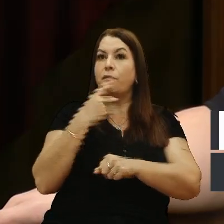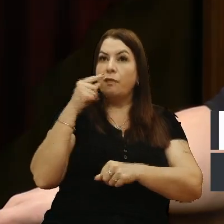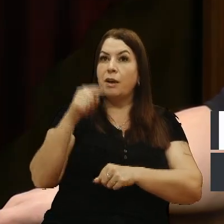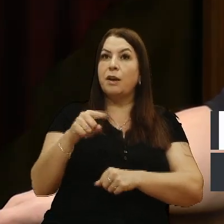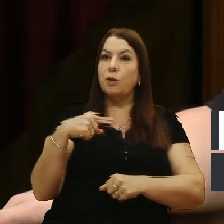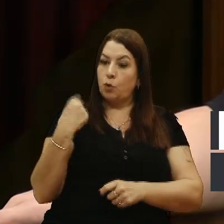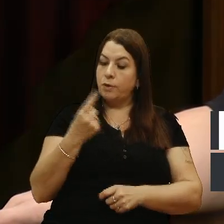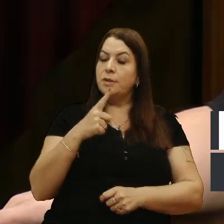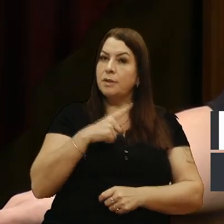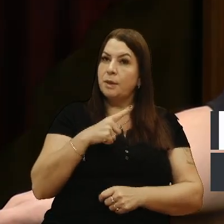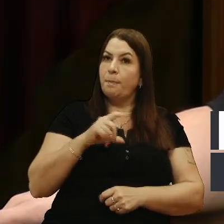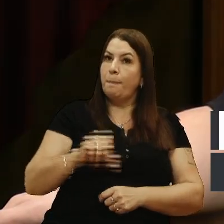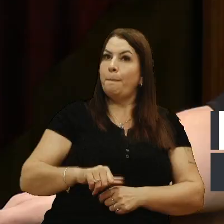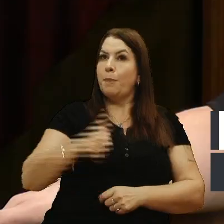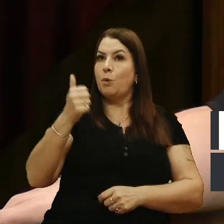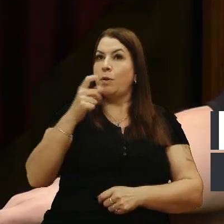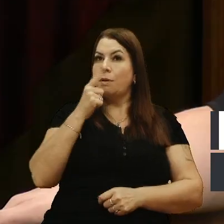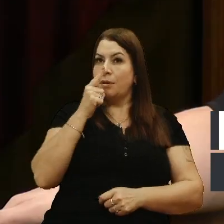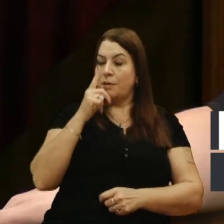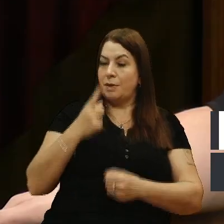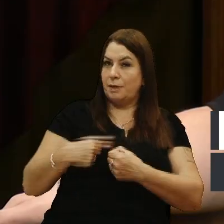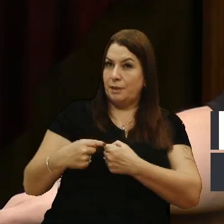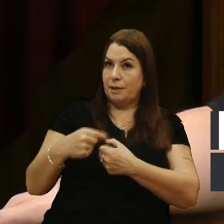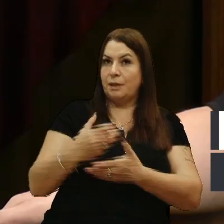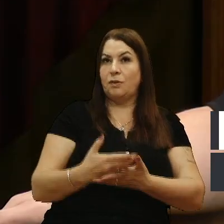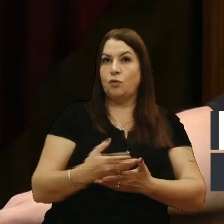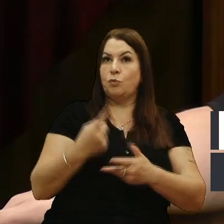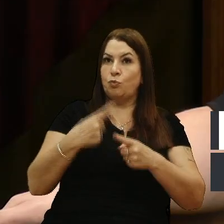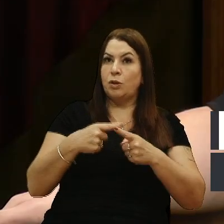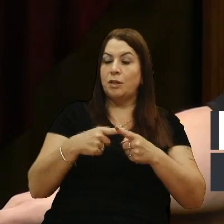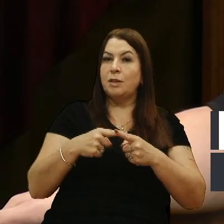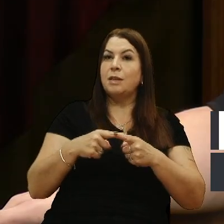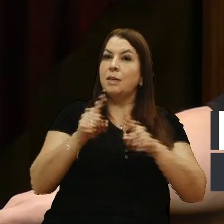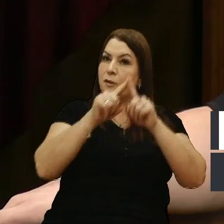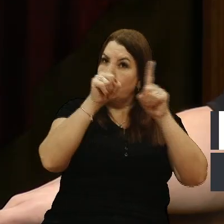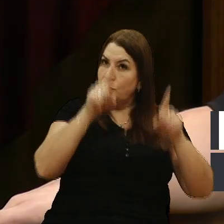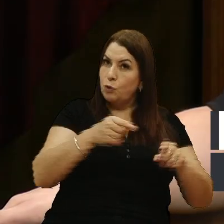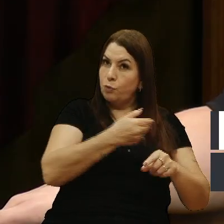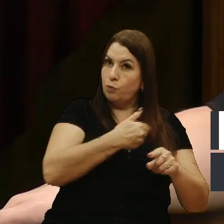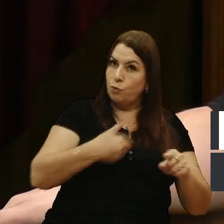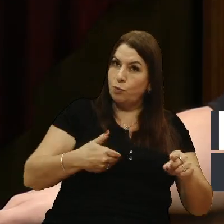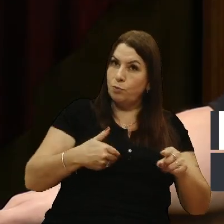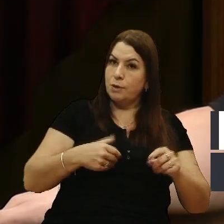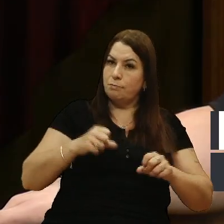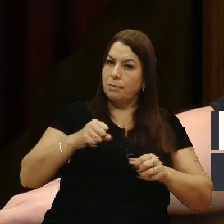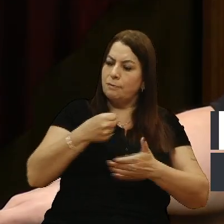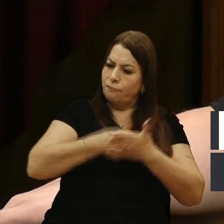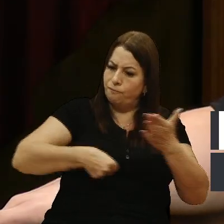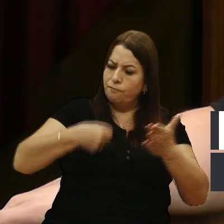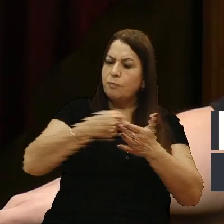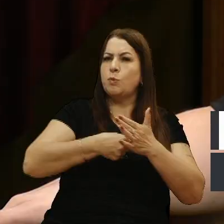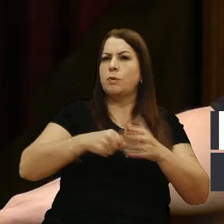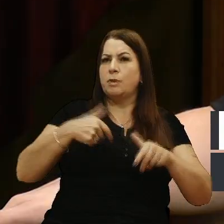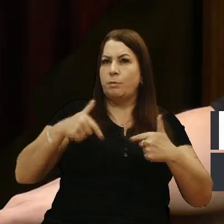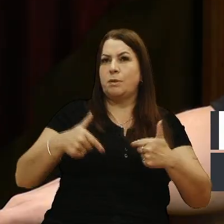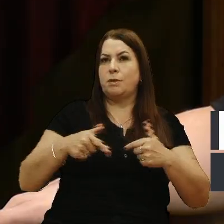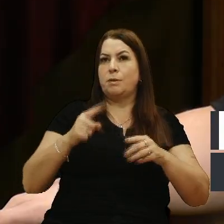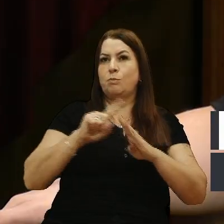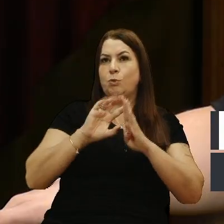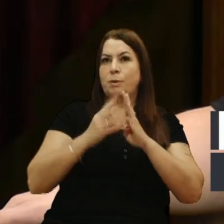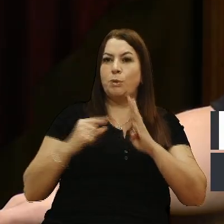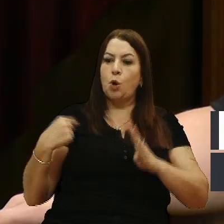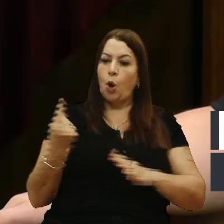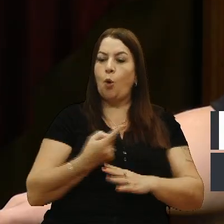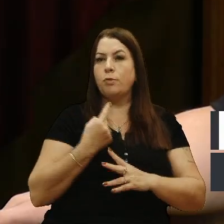que a gente tem uma das melhores águas da cidade, porque tem servidor público aguerrido trabalhando. Porque o SAMAI é